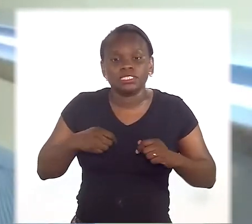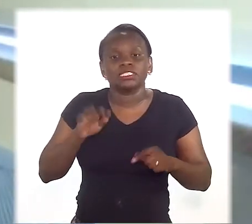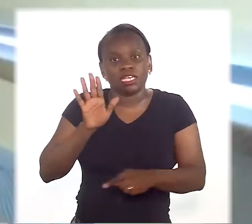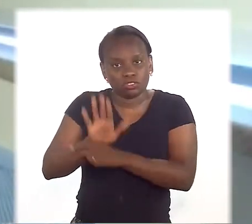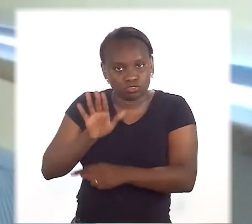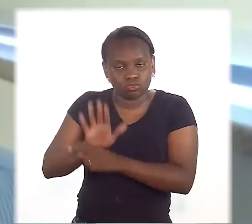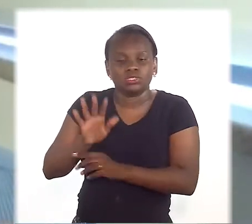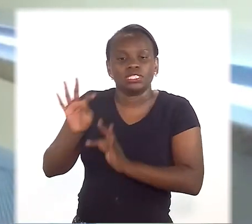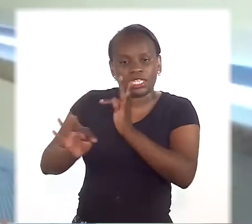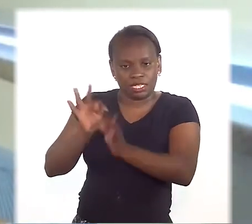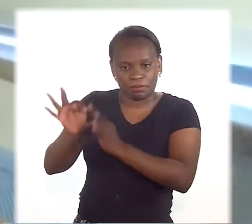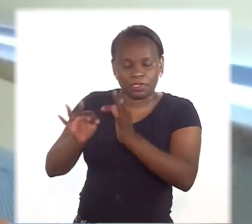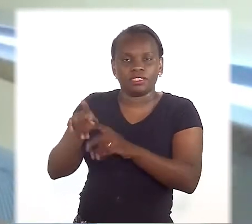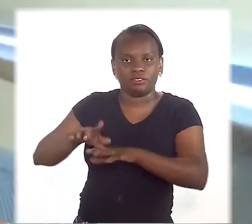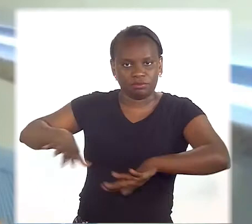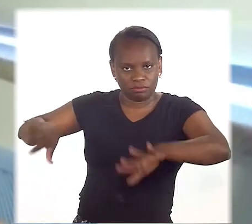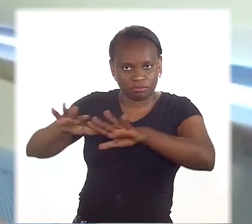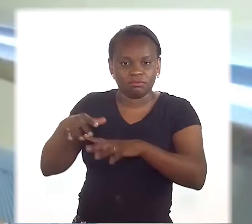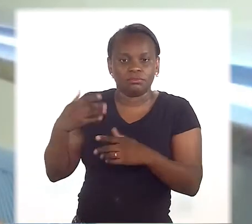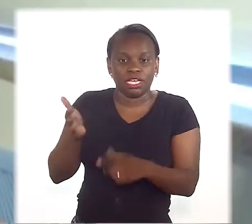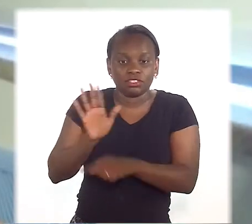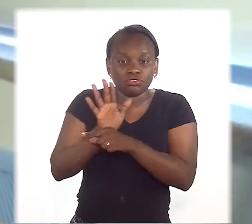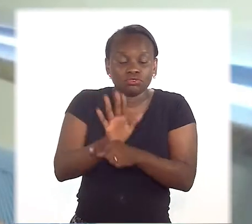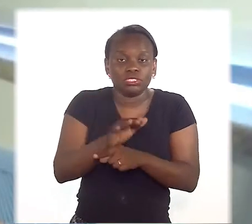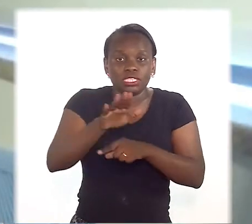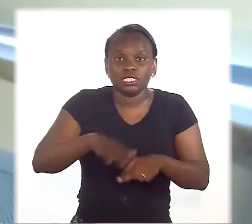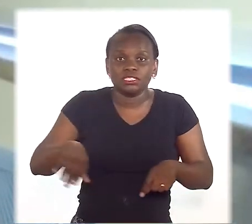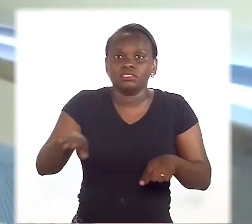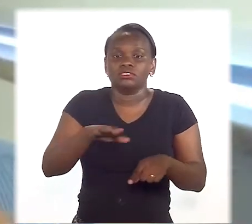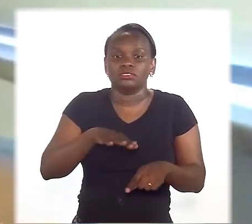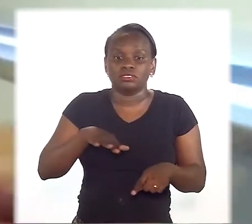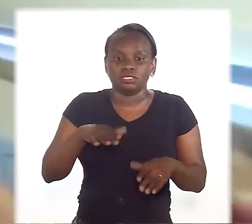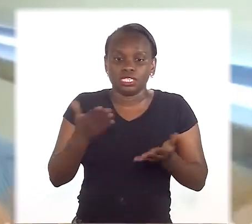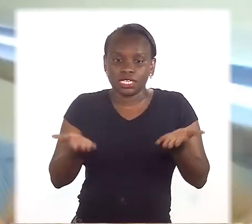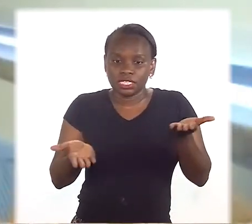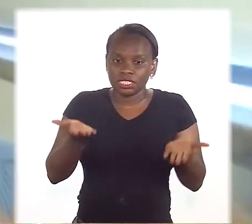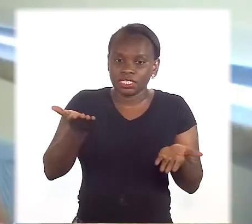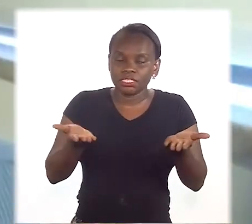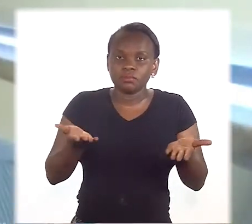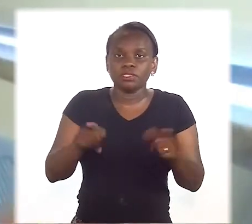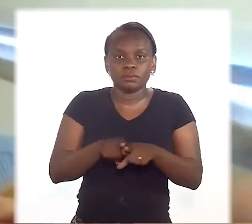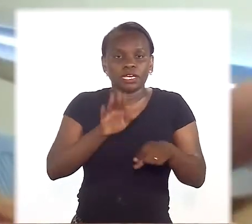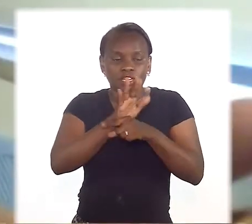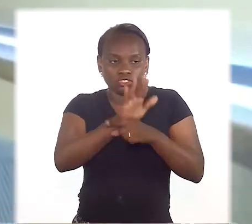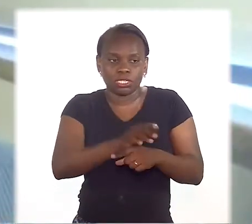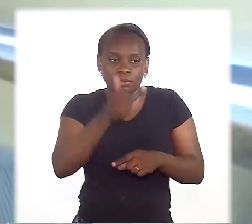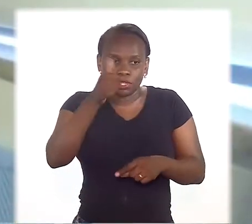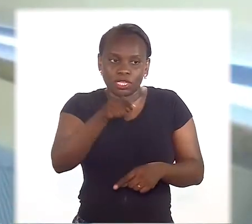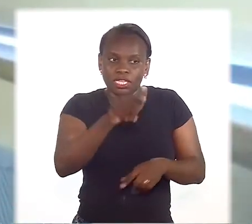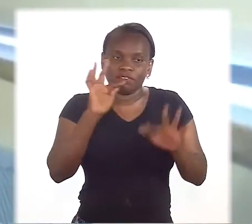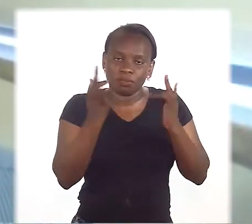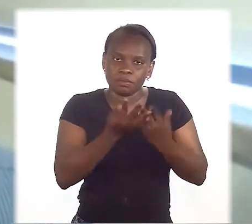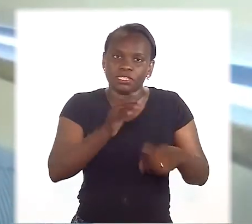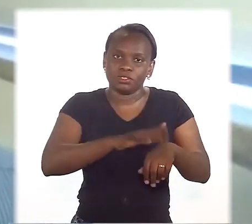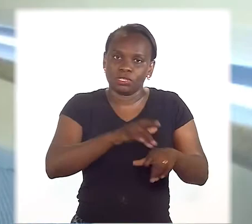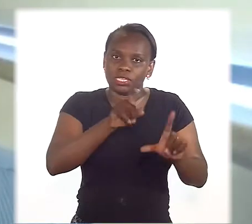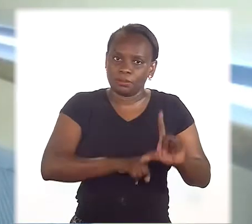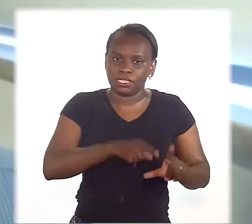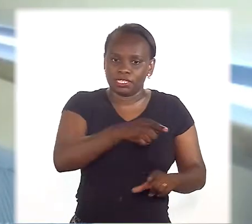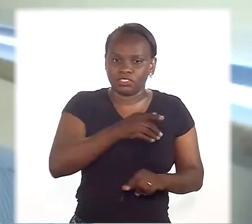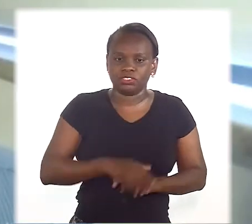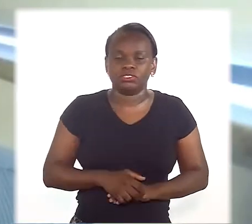tenha que passar por um processo de tratamento para poder estabelecer um equilíbrio e poder ajudar melhor também o seu